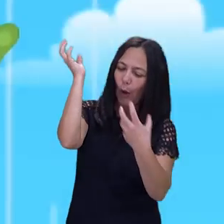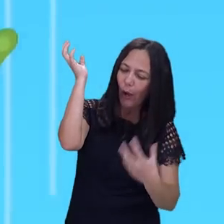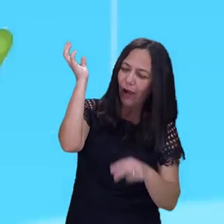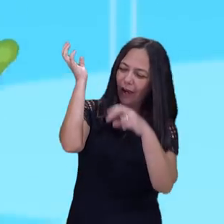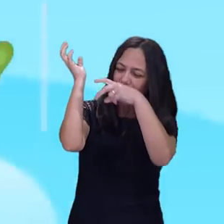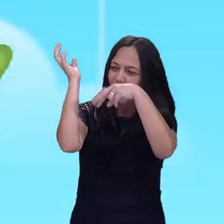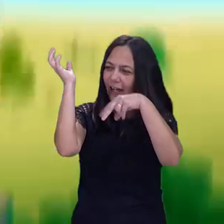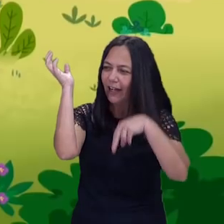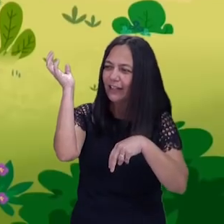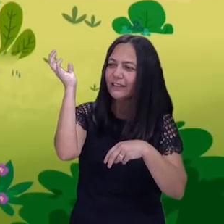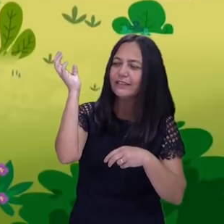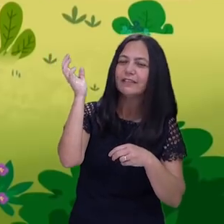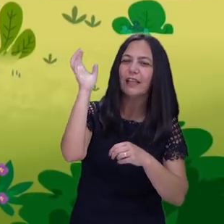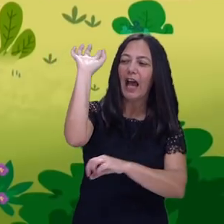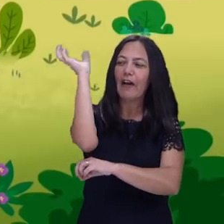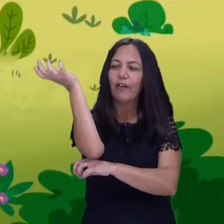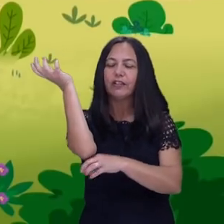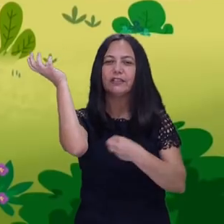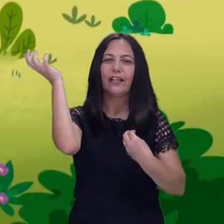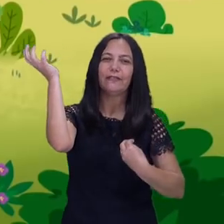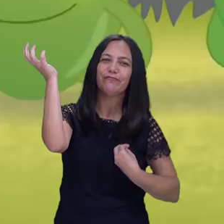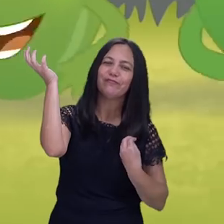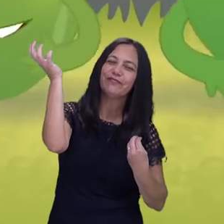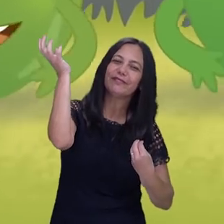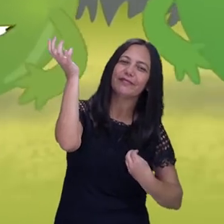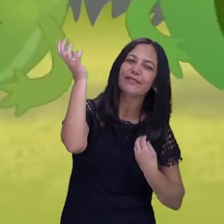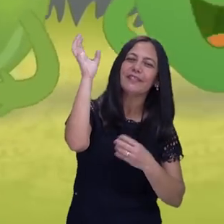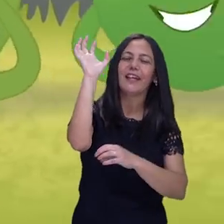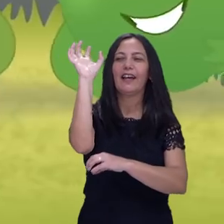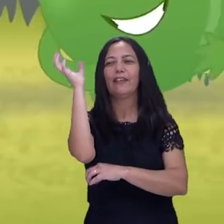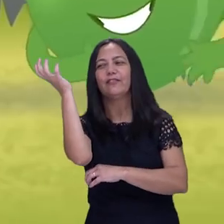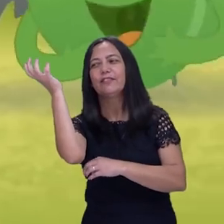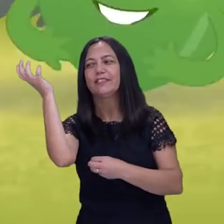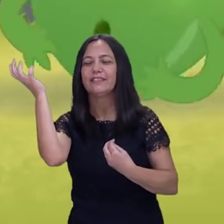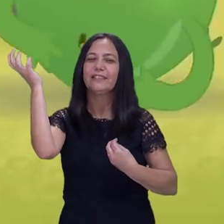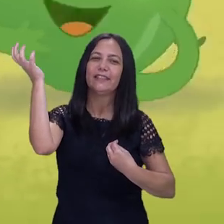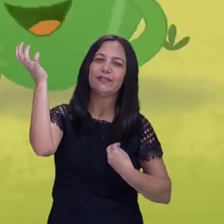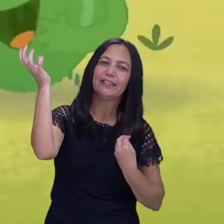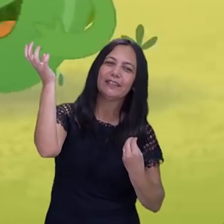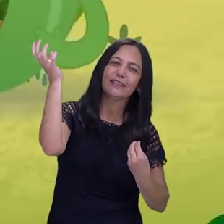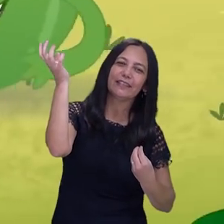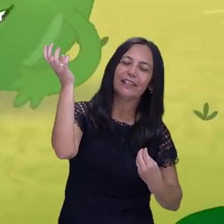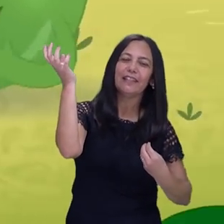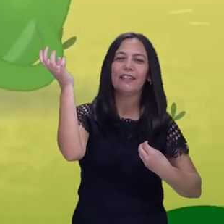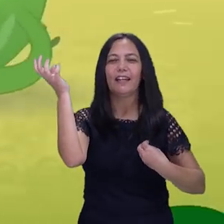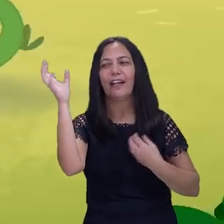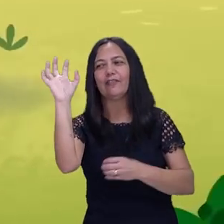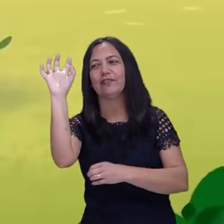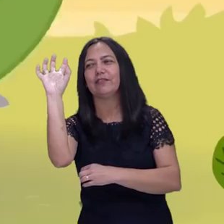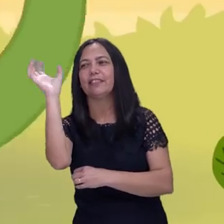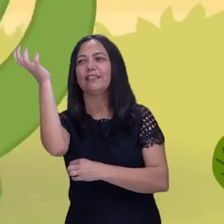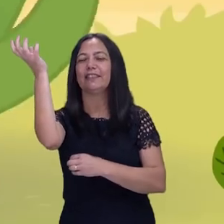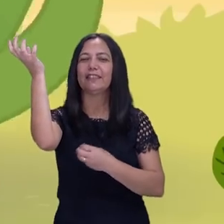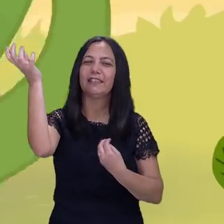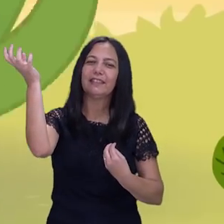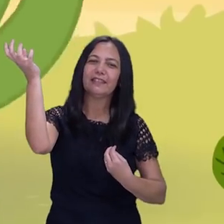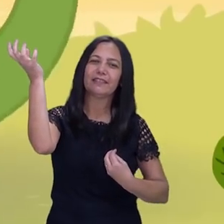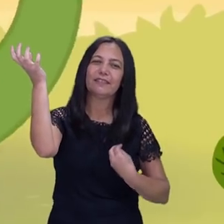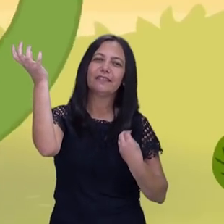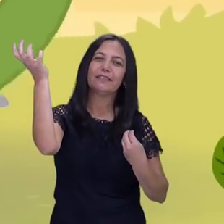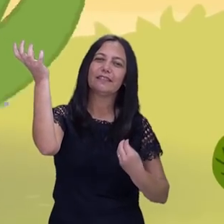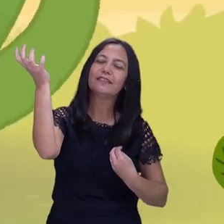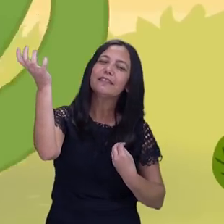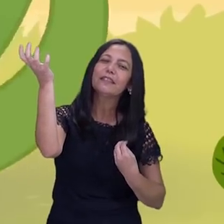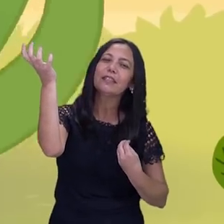Vamos! Árvore da vida, a árvore da vida, árvore da vida, a